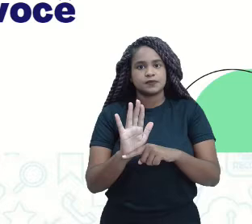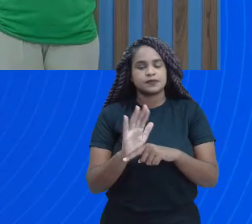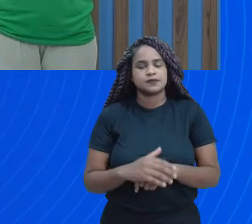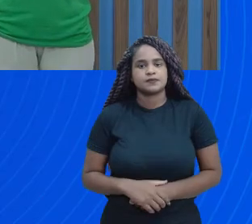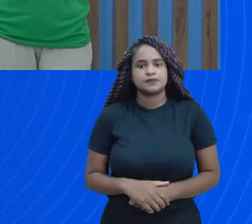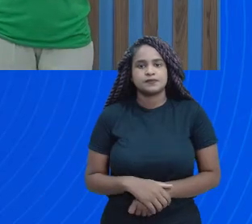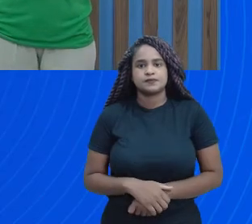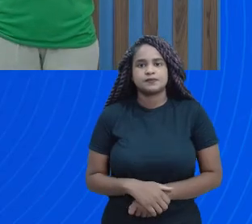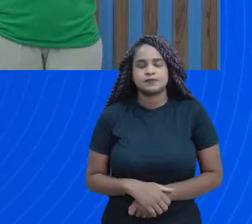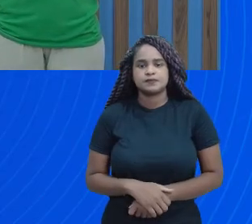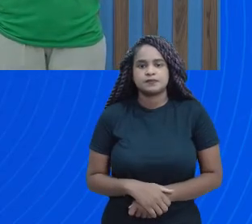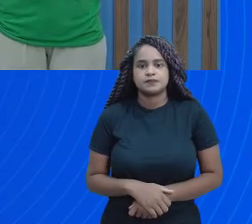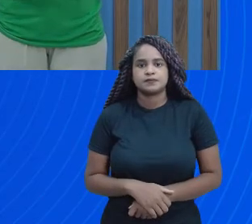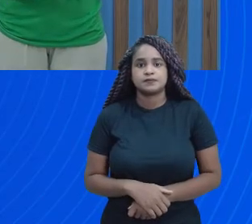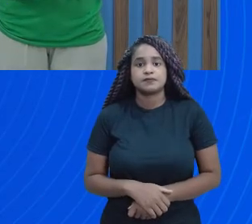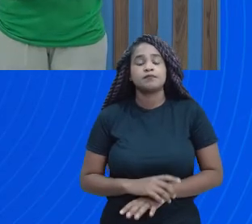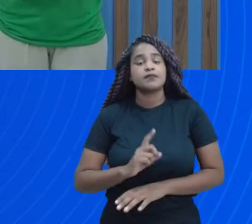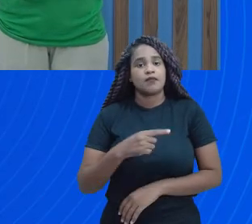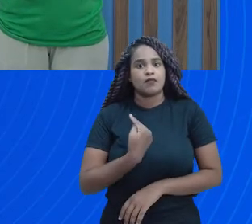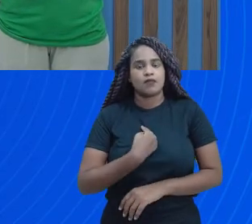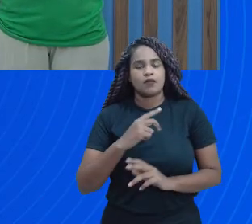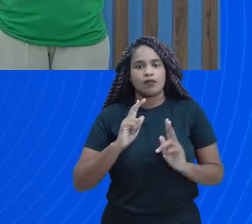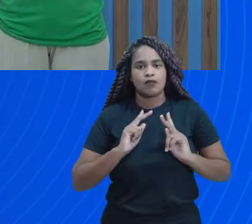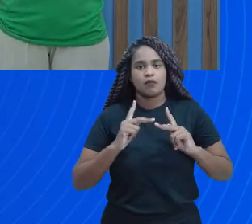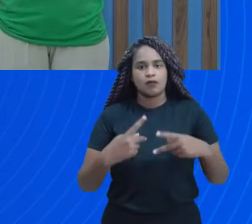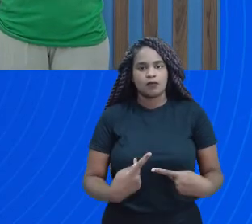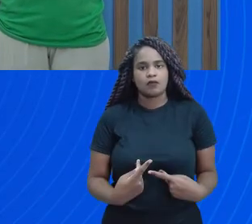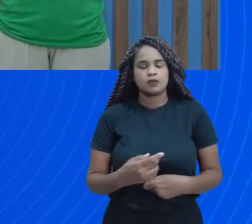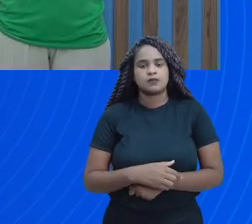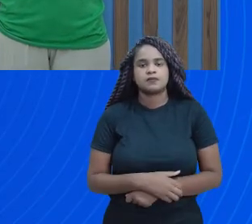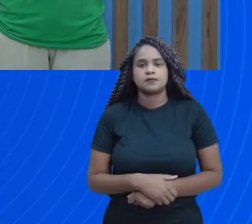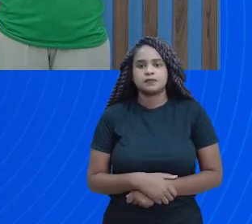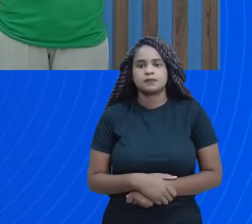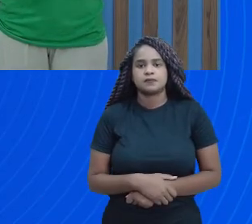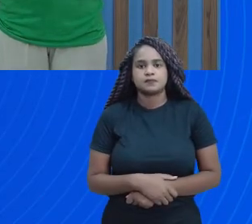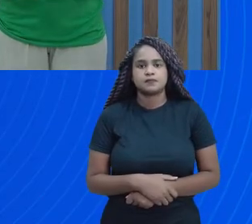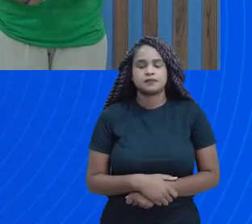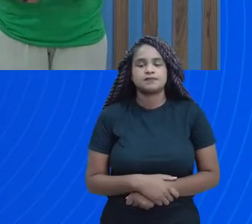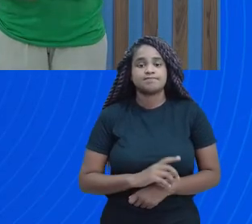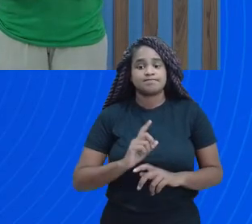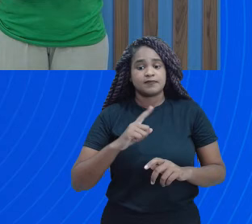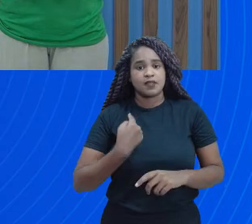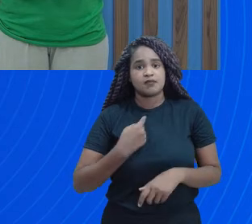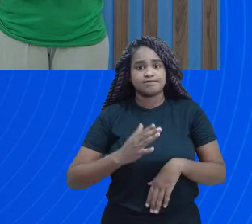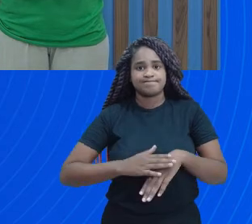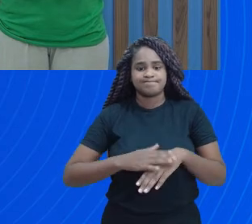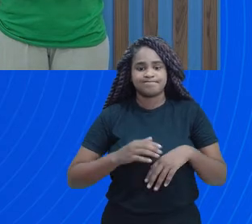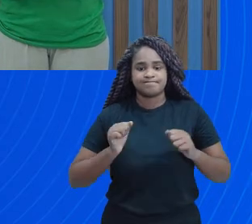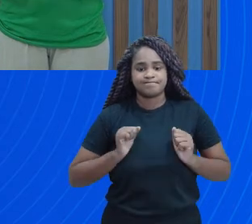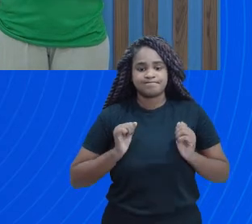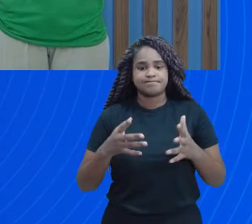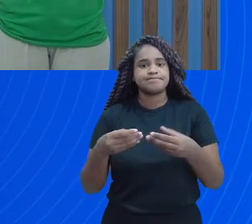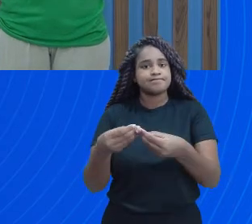Nós, enquanto seres humanos, né, a gente é o causador desses